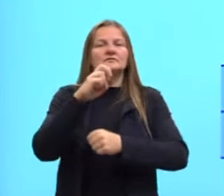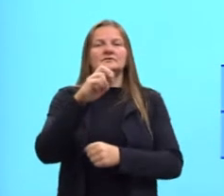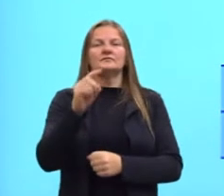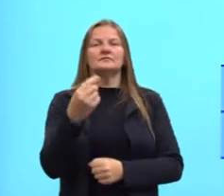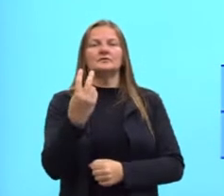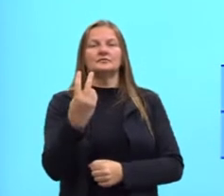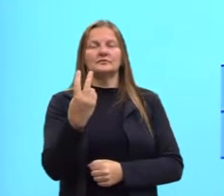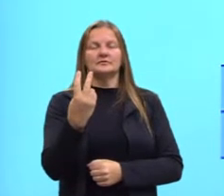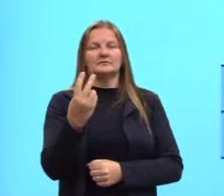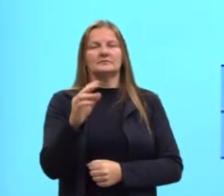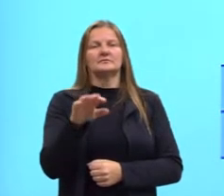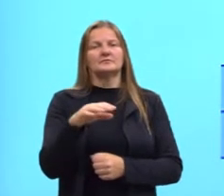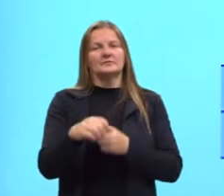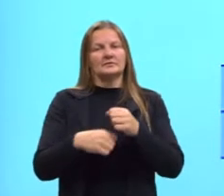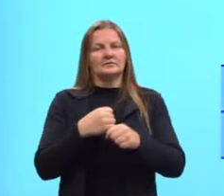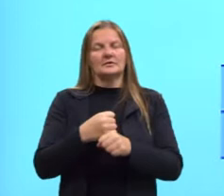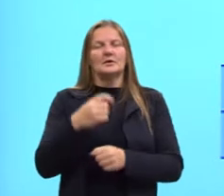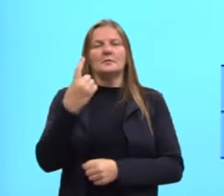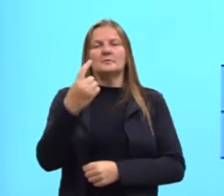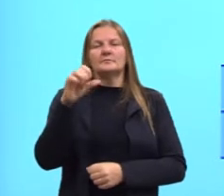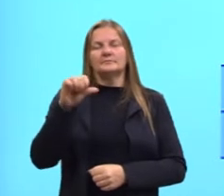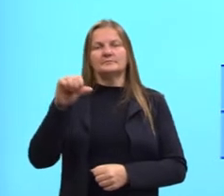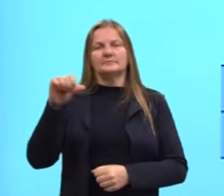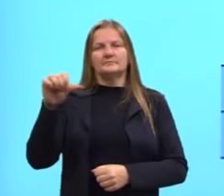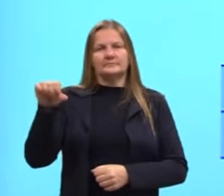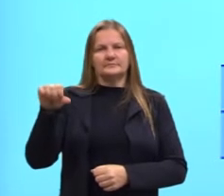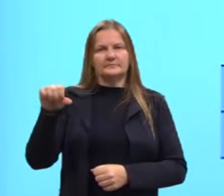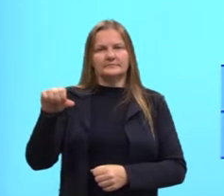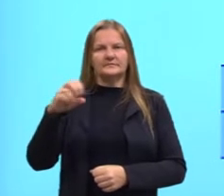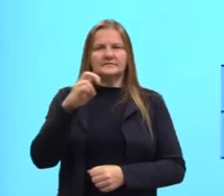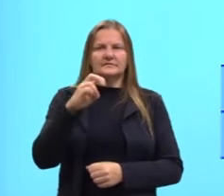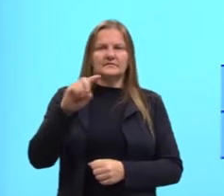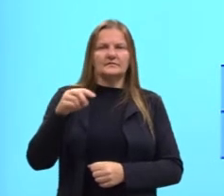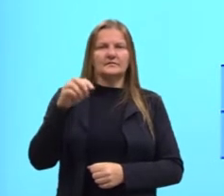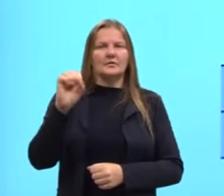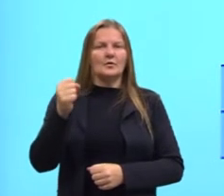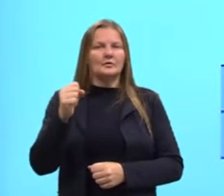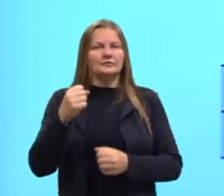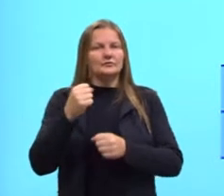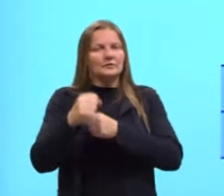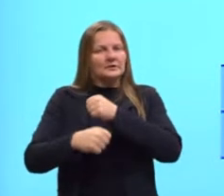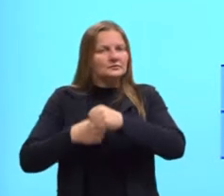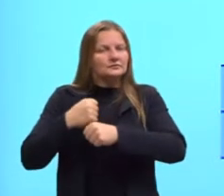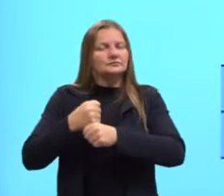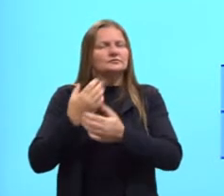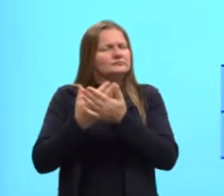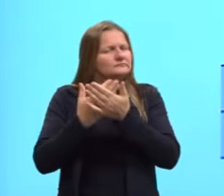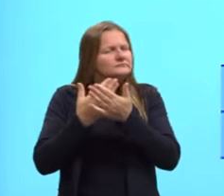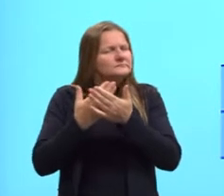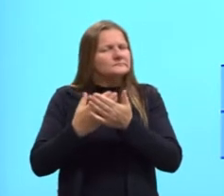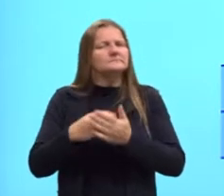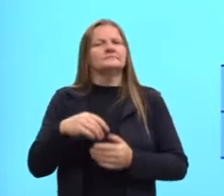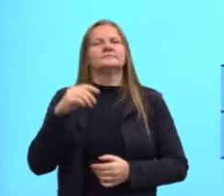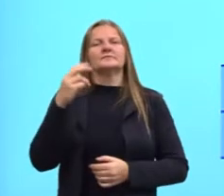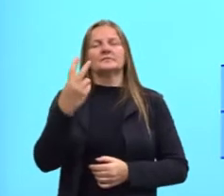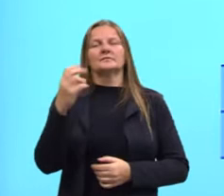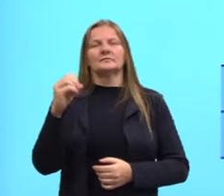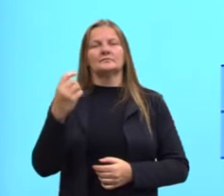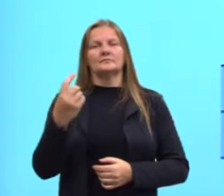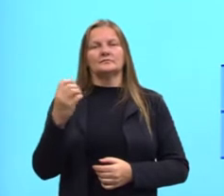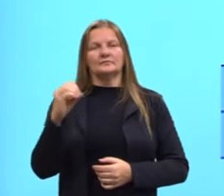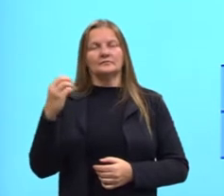5,2 anos 1999 5,8 anos de estudo em